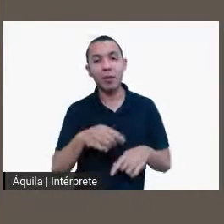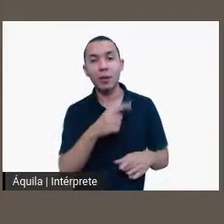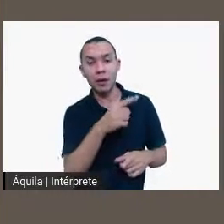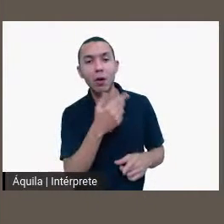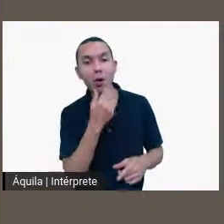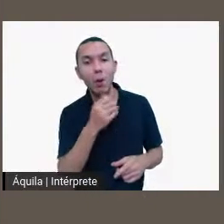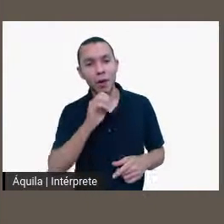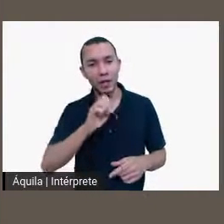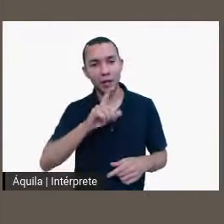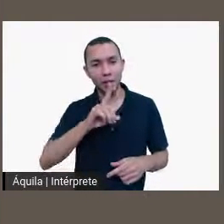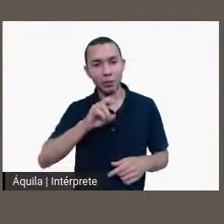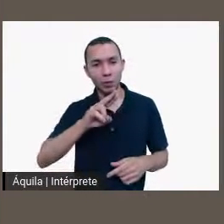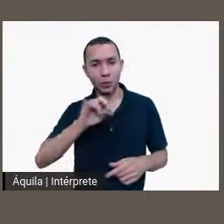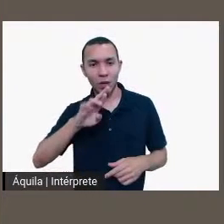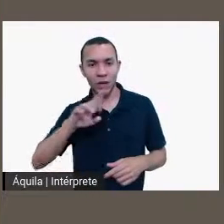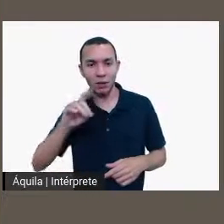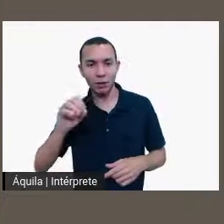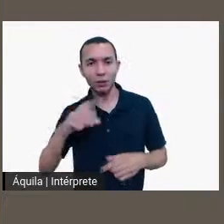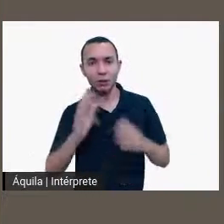bastante propriedade.